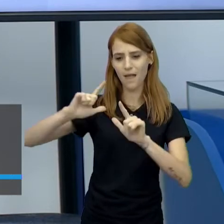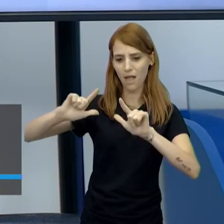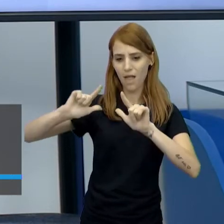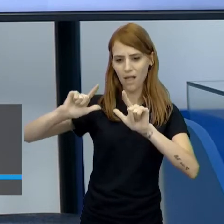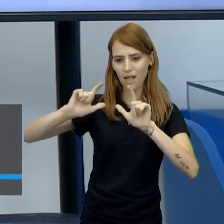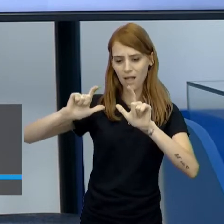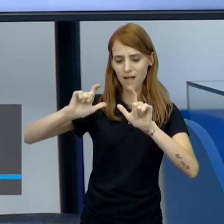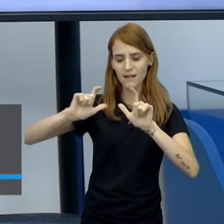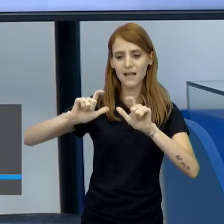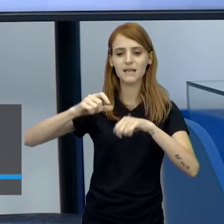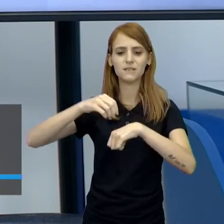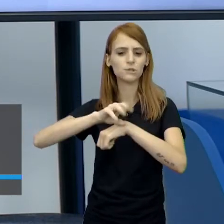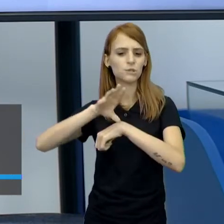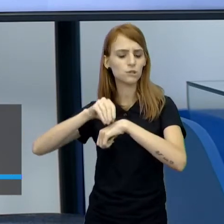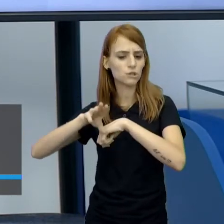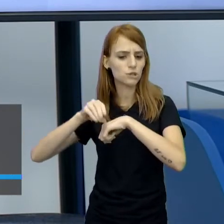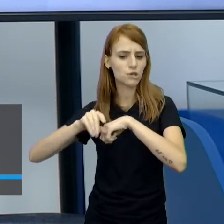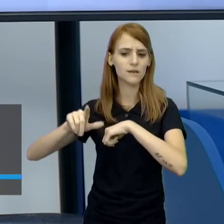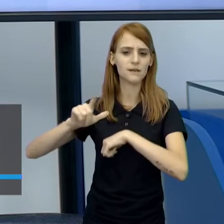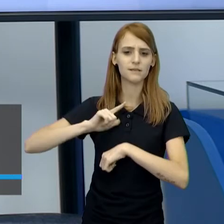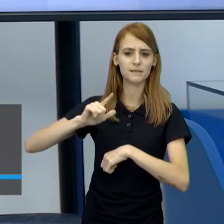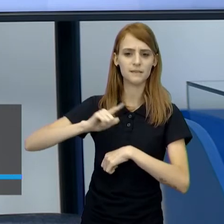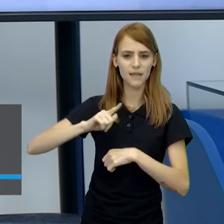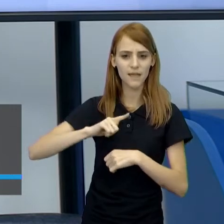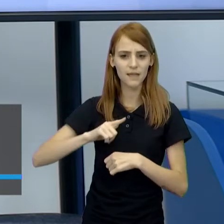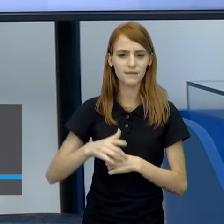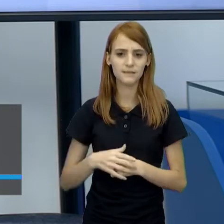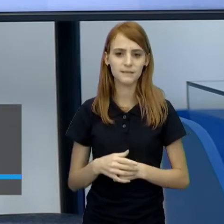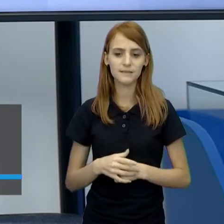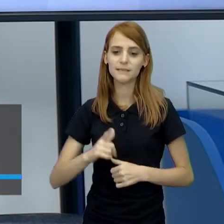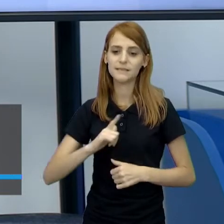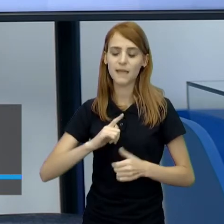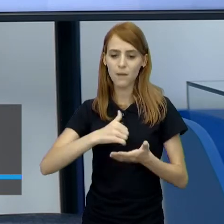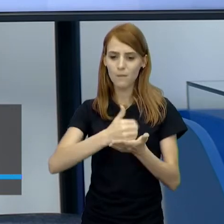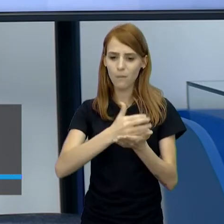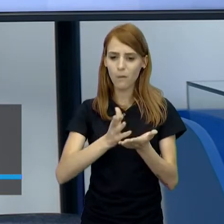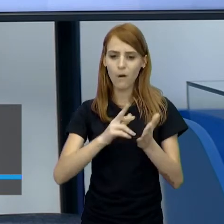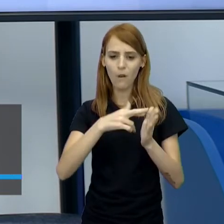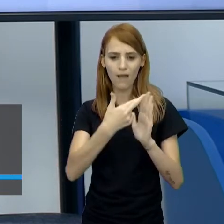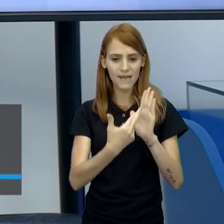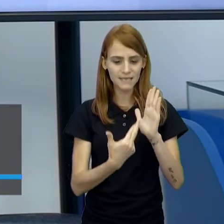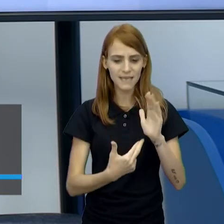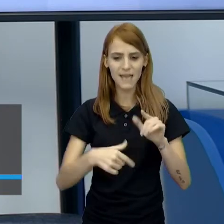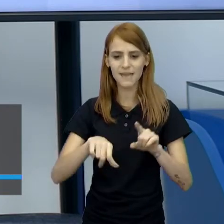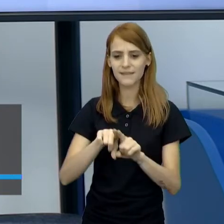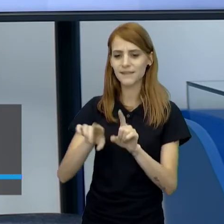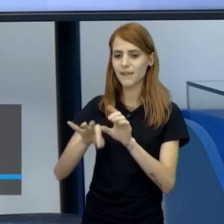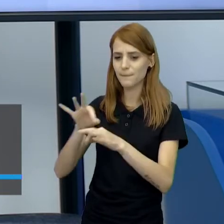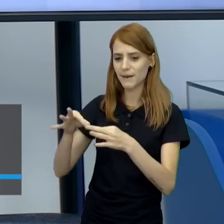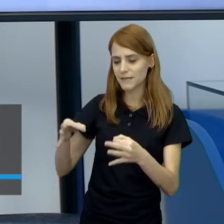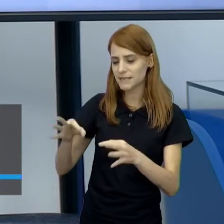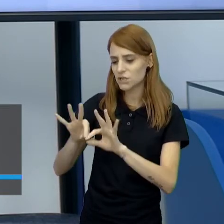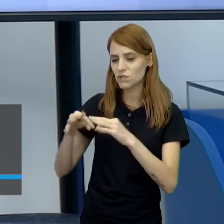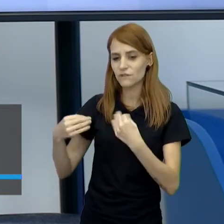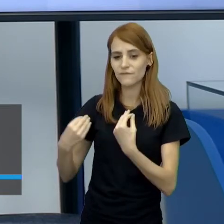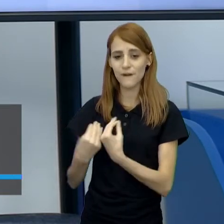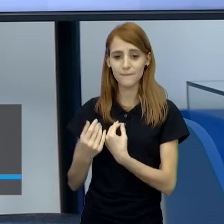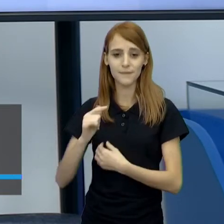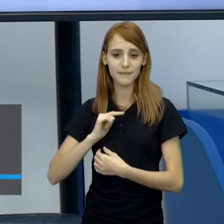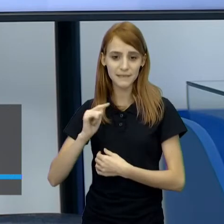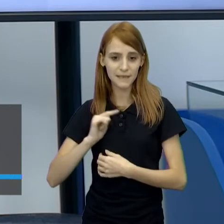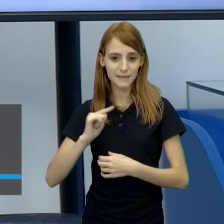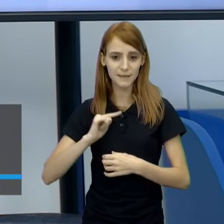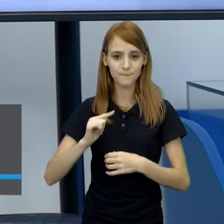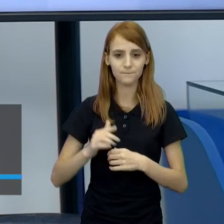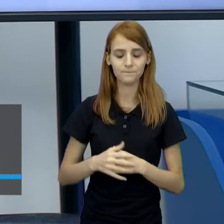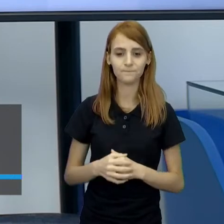despesas, algumas receitas, tinha um bônus aí como receita, tinha um presente da família também no valor de R$180, que é muito bom ganhar dinheiro